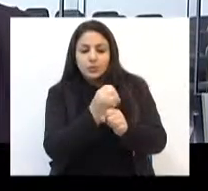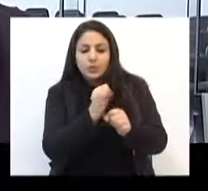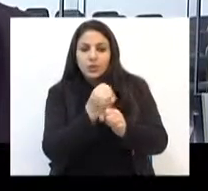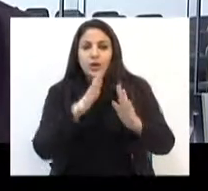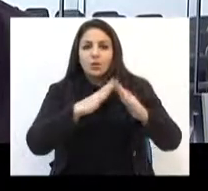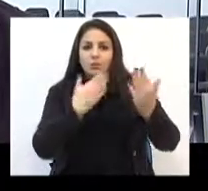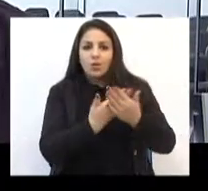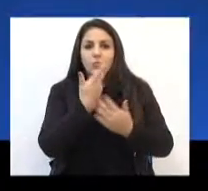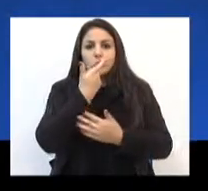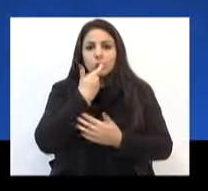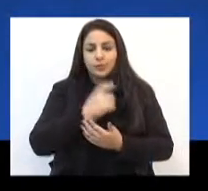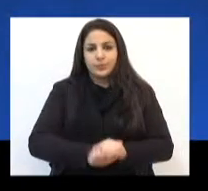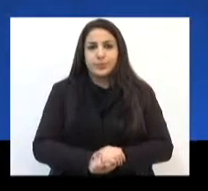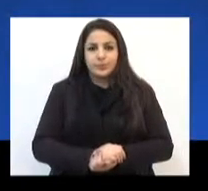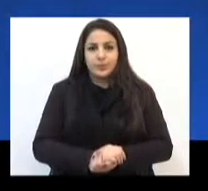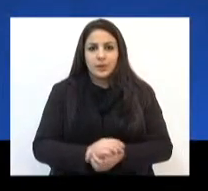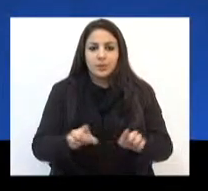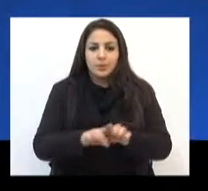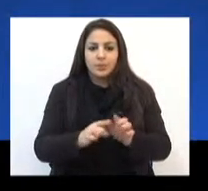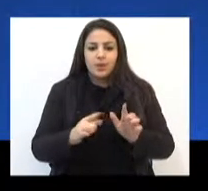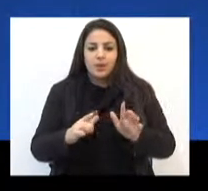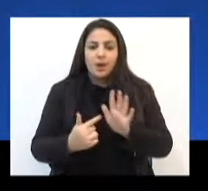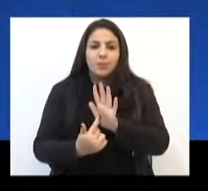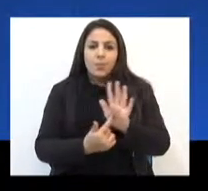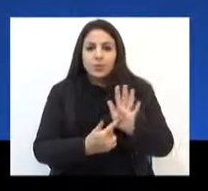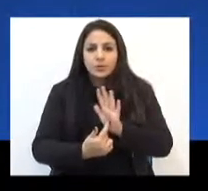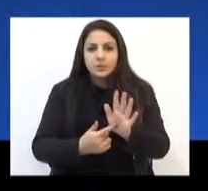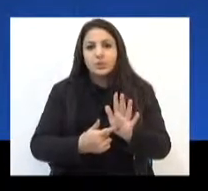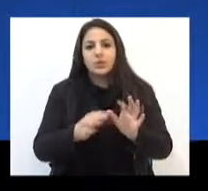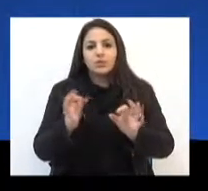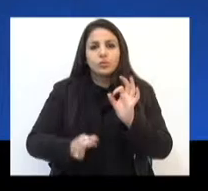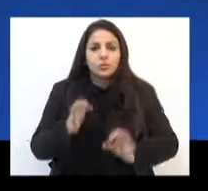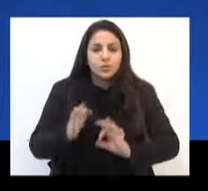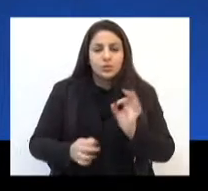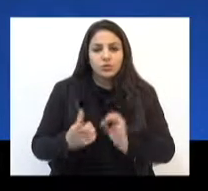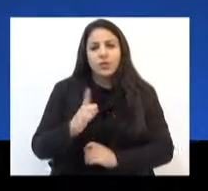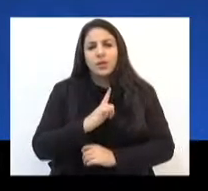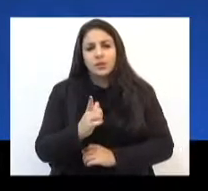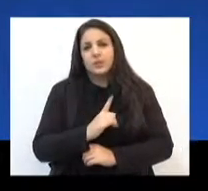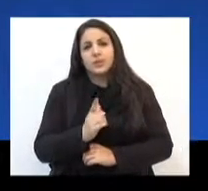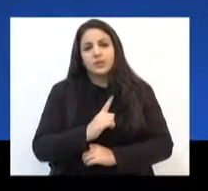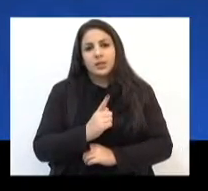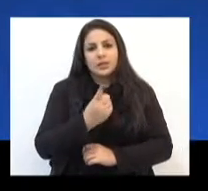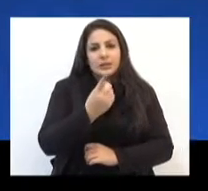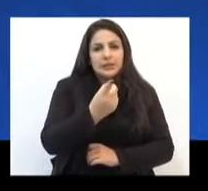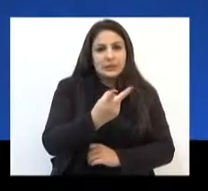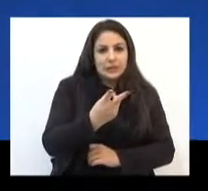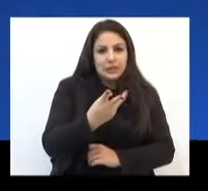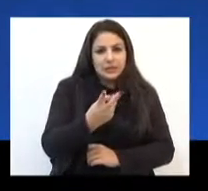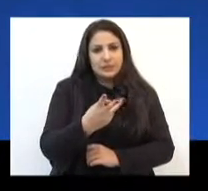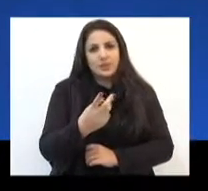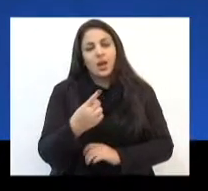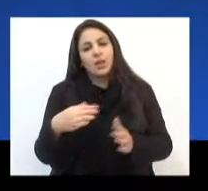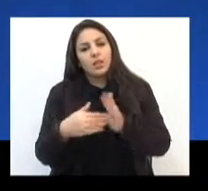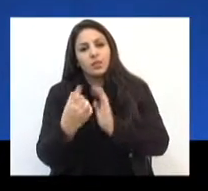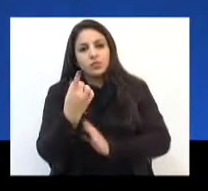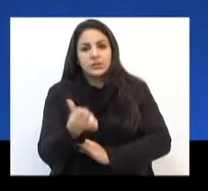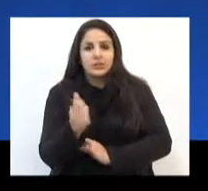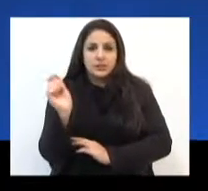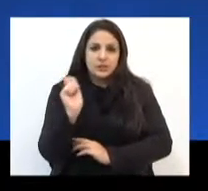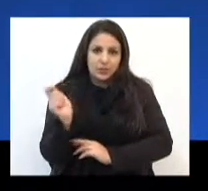construção da LDO. E é claro que depois, mais para o final do ano, então vem a LOA, a Lei Orçamentária Anual, que daí nós estaremos definindo, né? Eu dei o